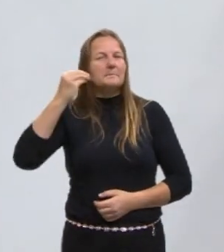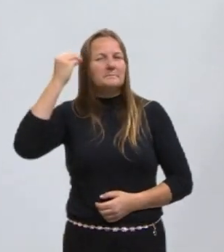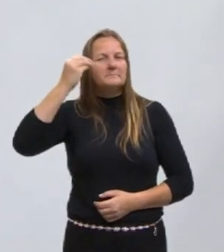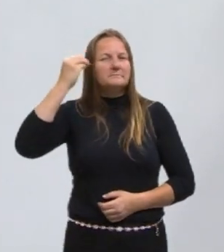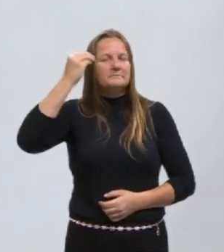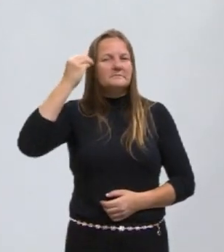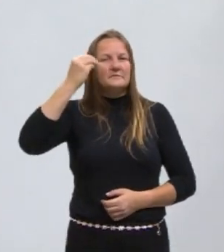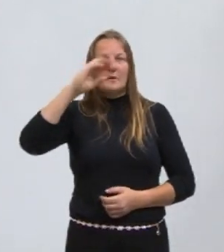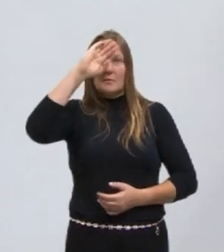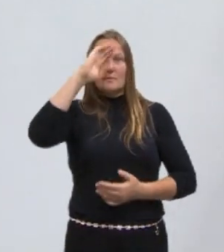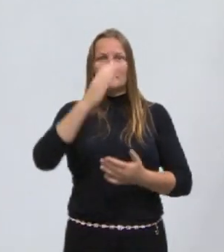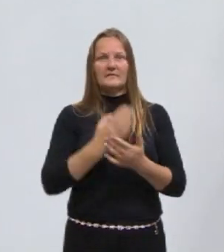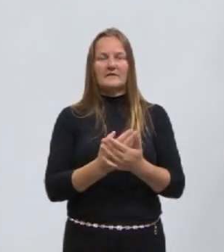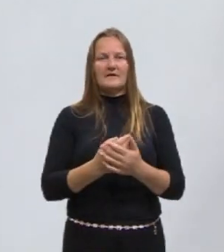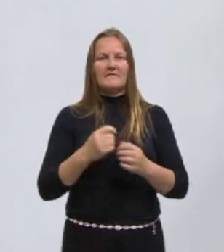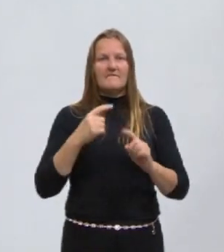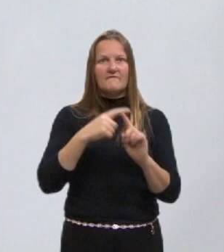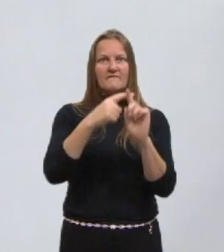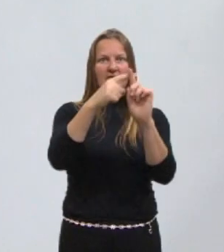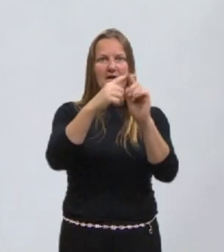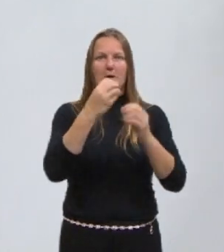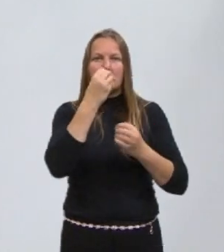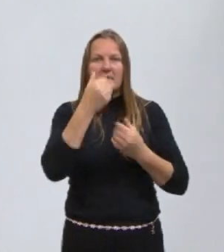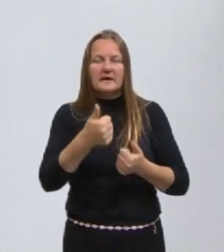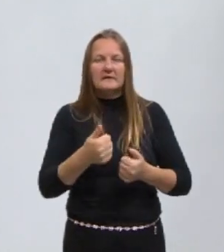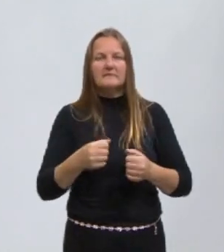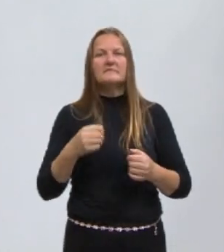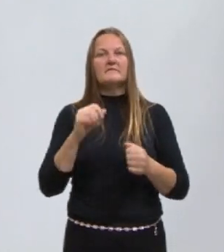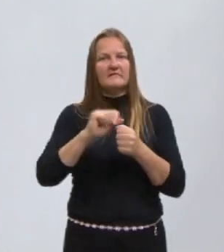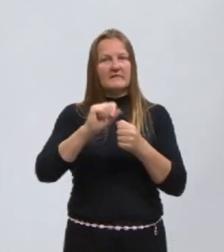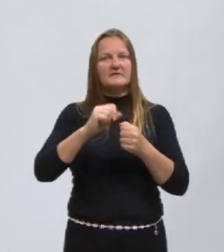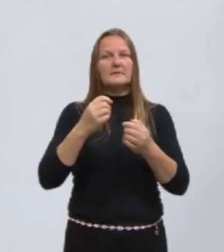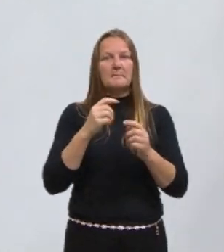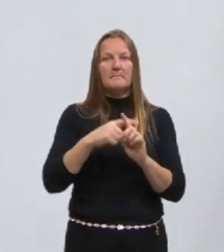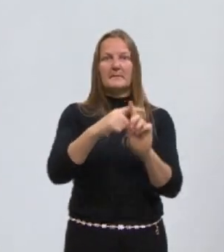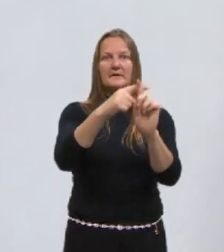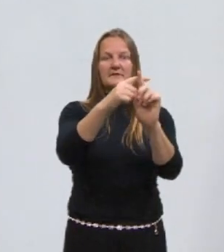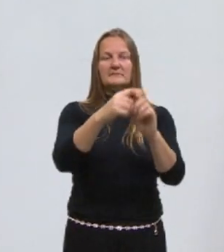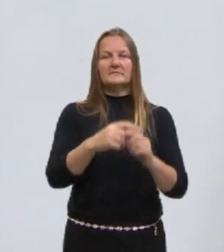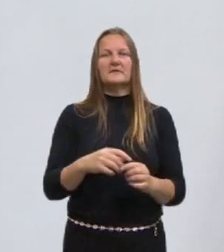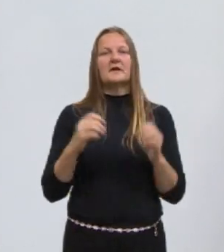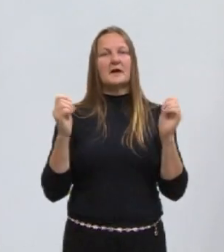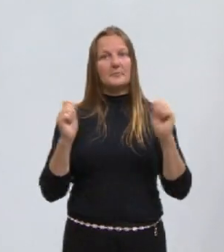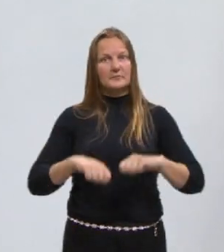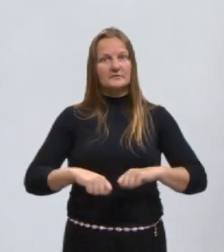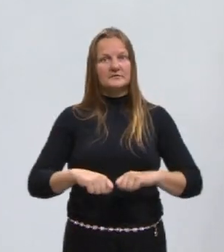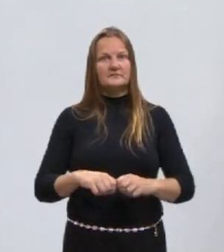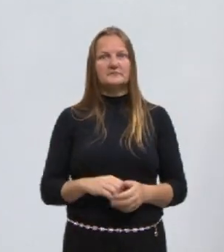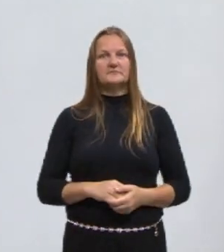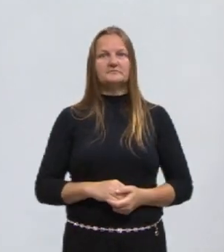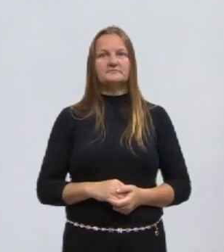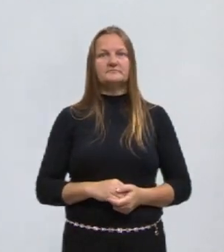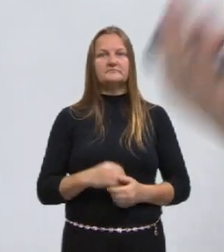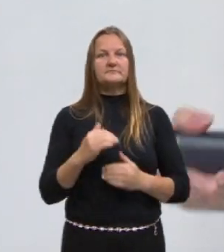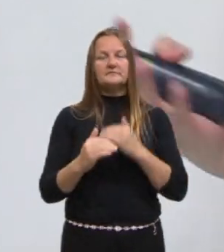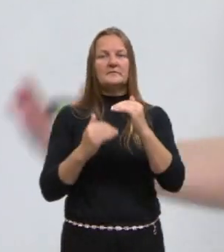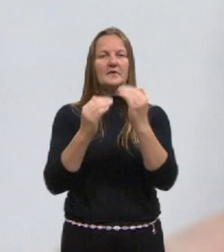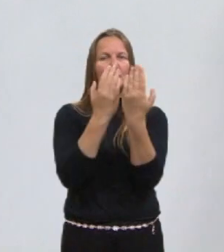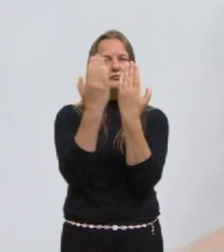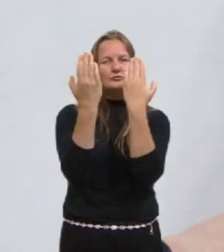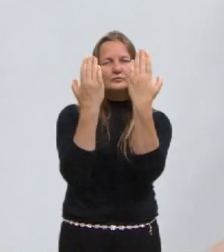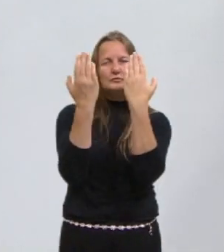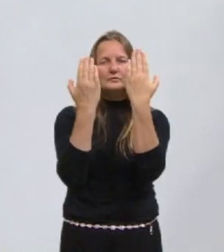nossa crença de que aquilo vai nos fazer bem, vai nos fazer bem. E é algo que a gente pode gerar uma analogia com